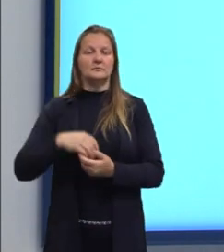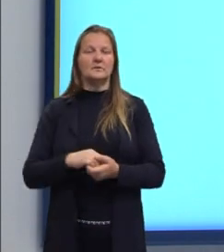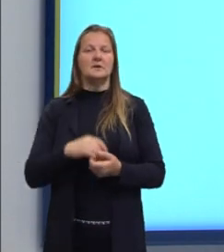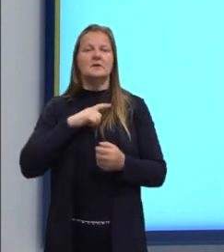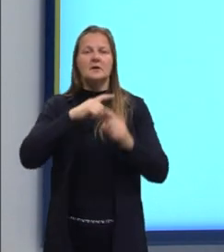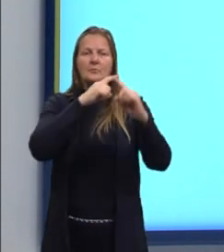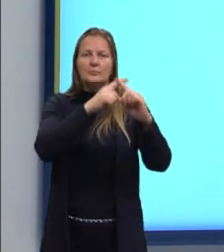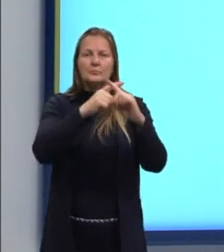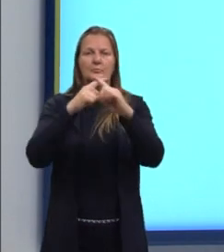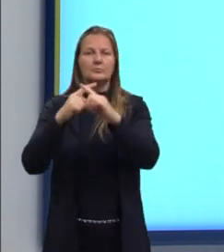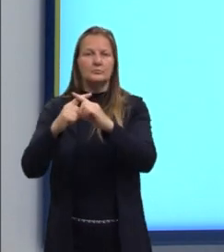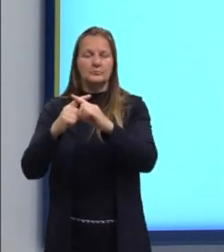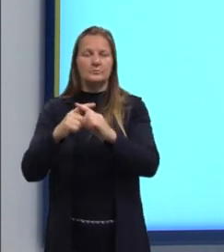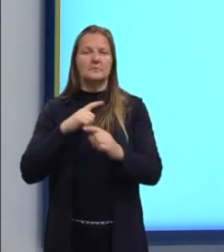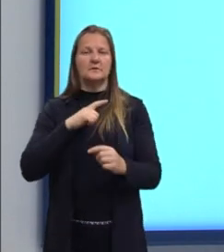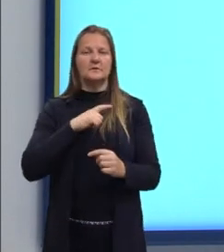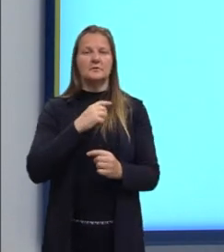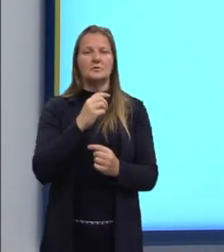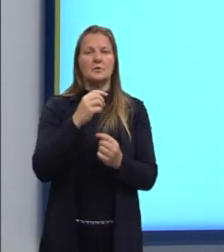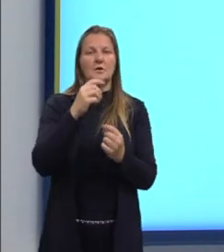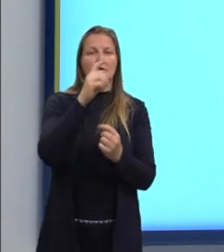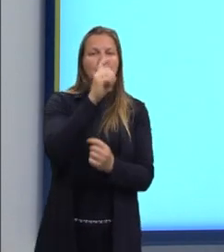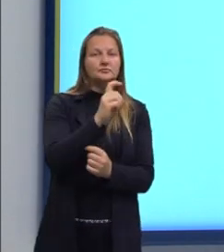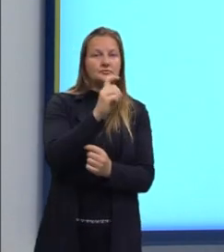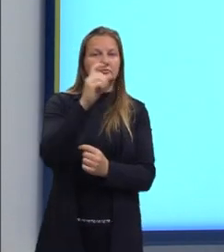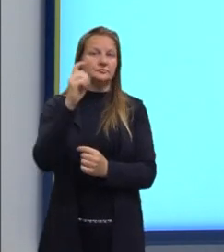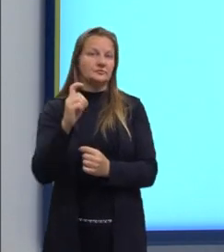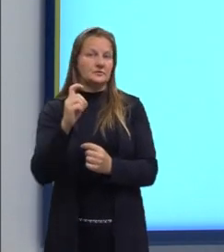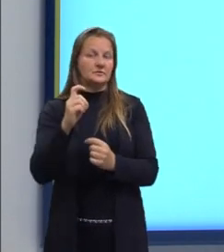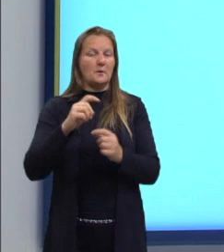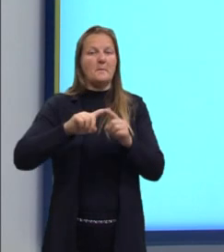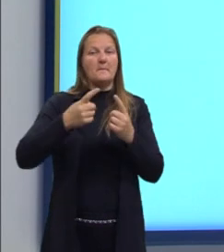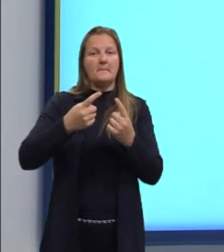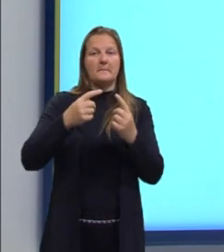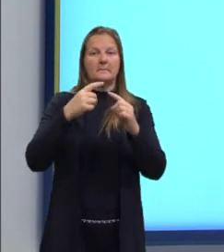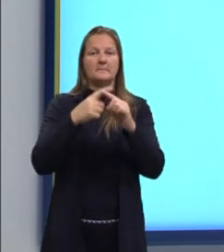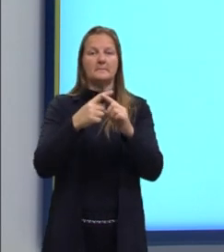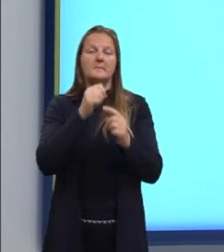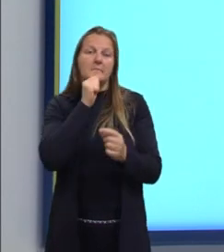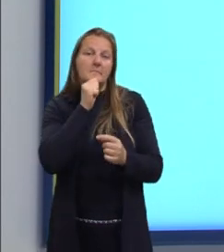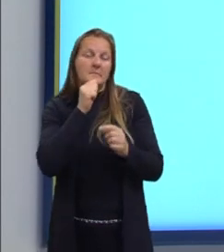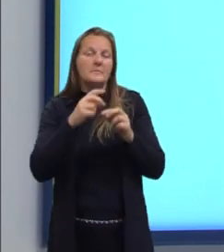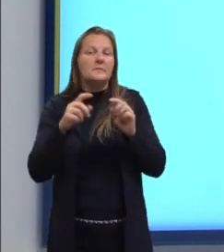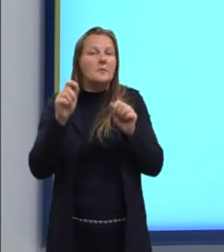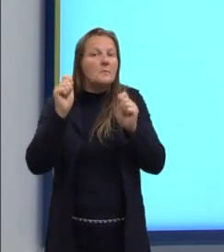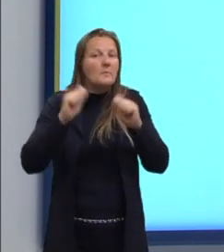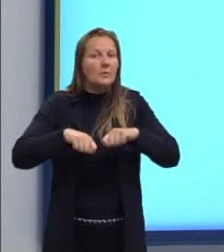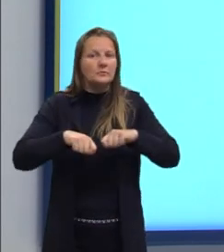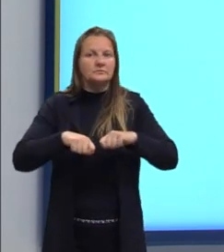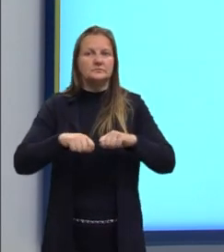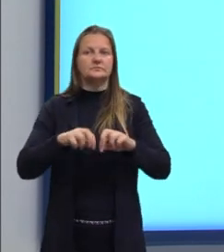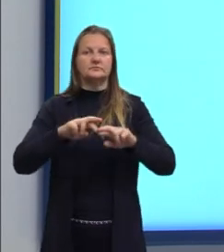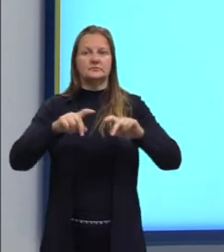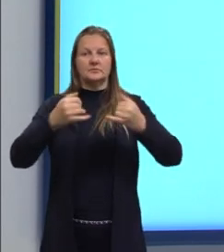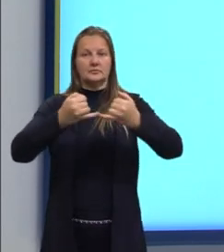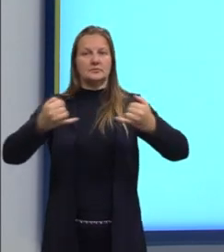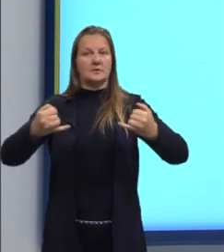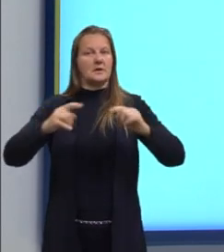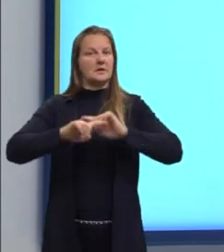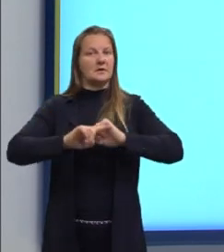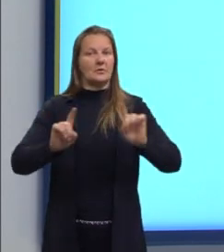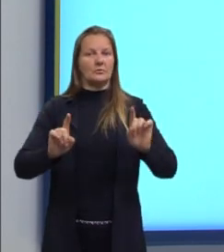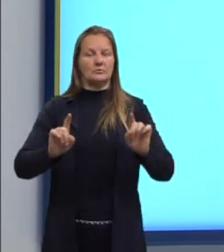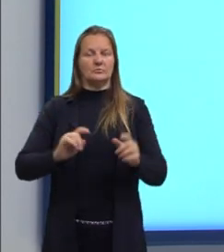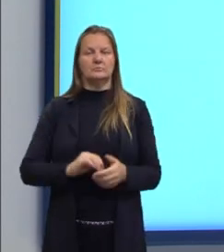essa multiplicação entre a mesma incógnita mas ainda assim né Deixa de ser uma equação linear